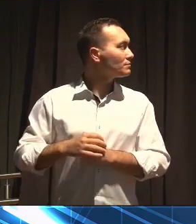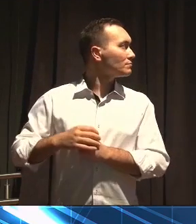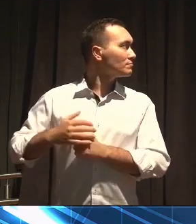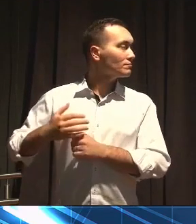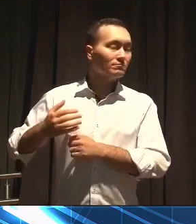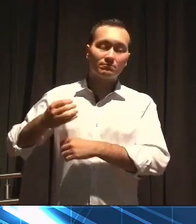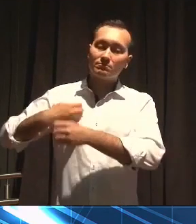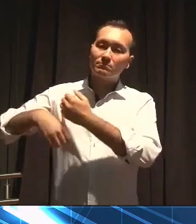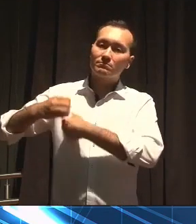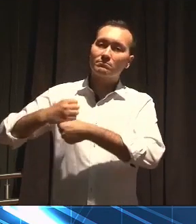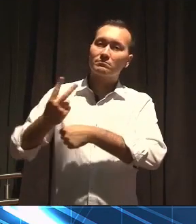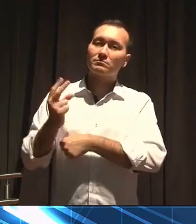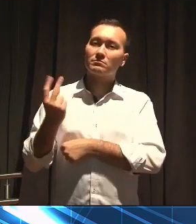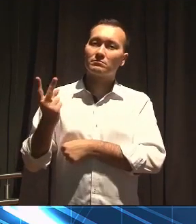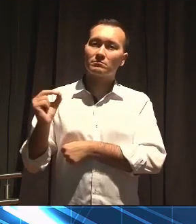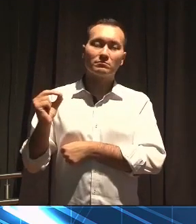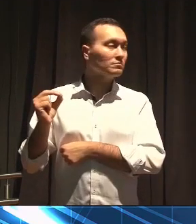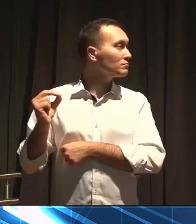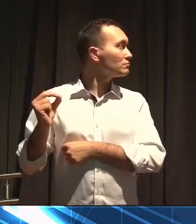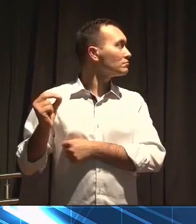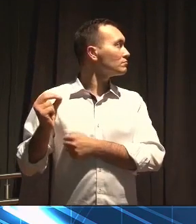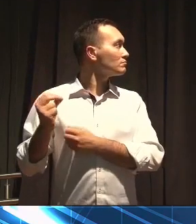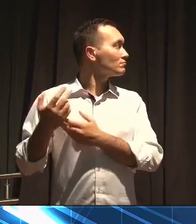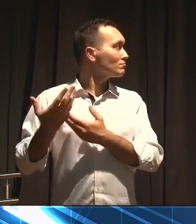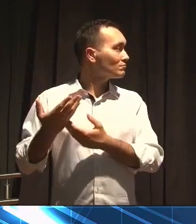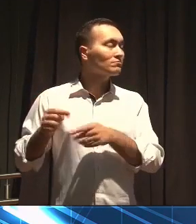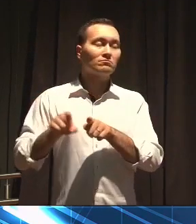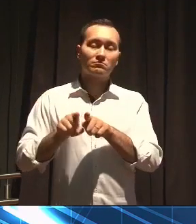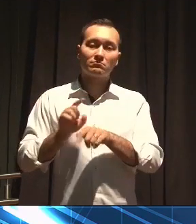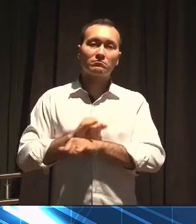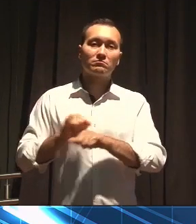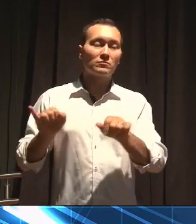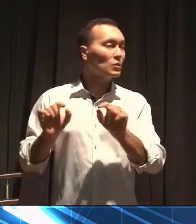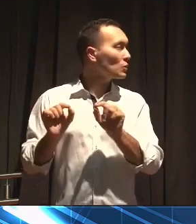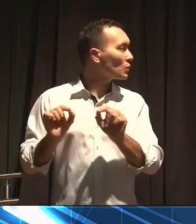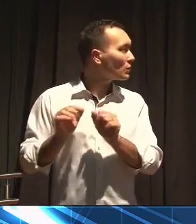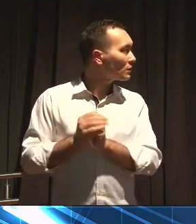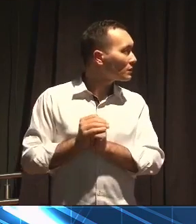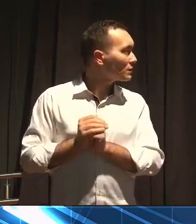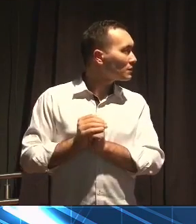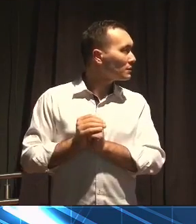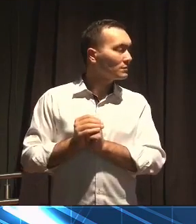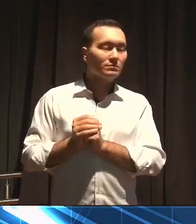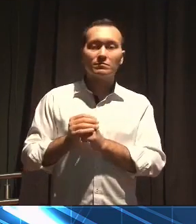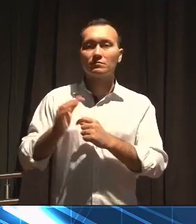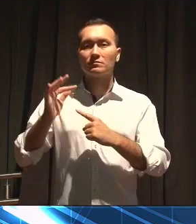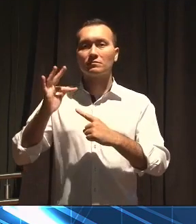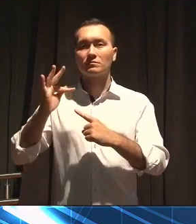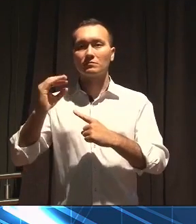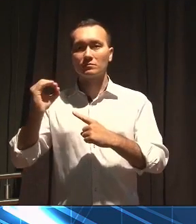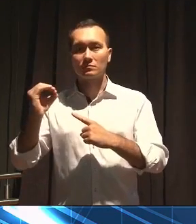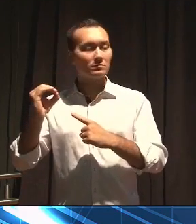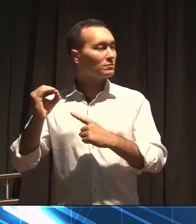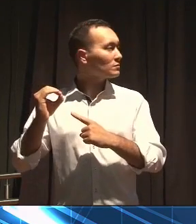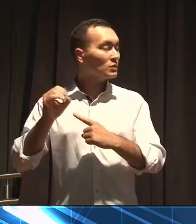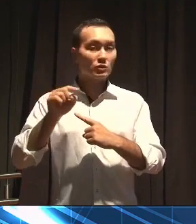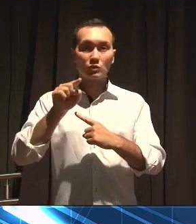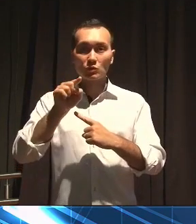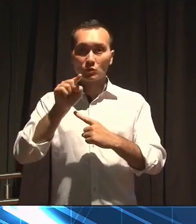custos financeiros com o FinOps, se tu aplicando o FinOps por completo, tu consegue